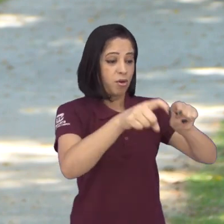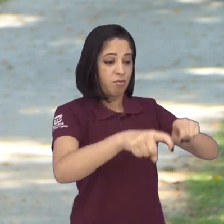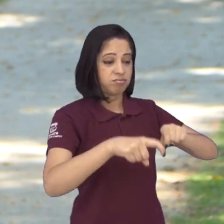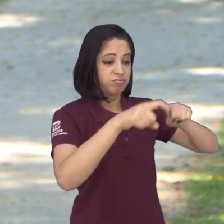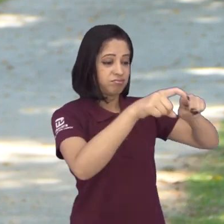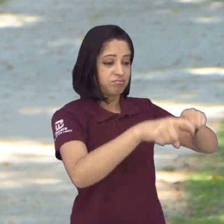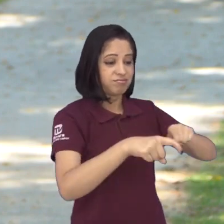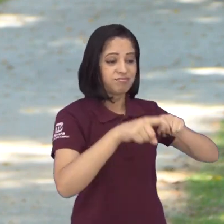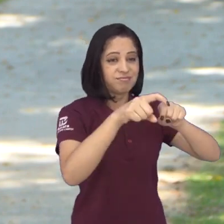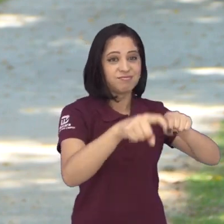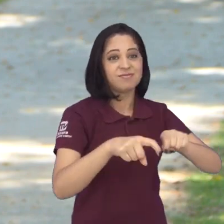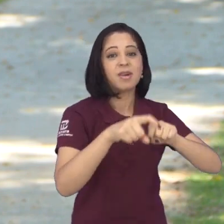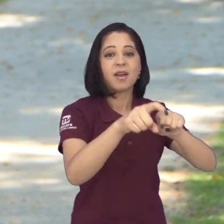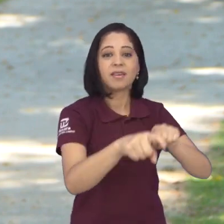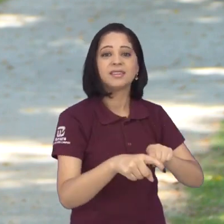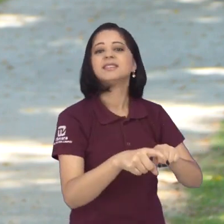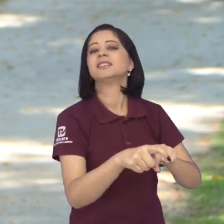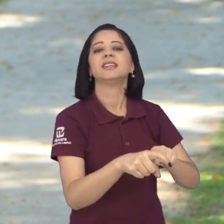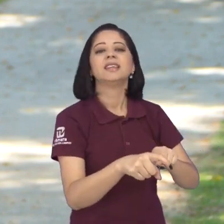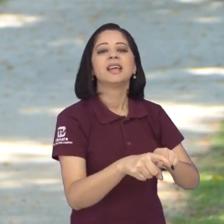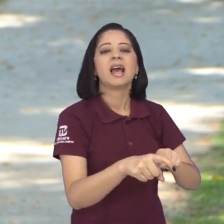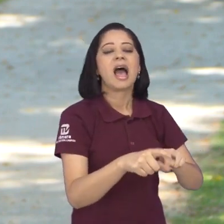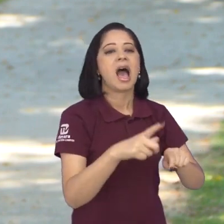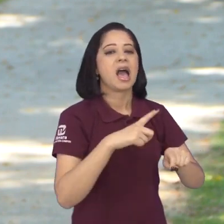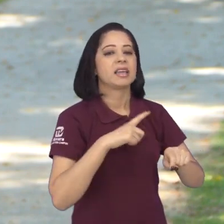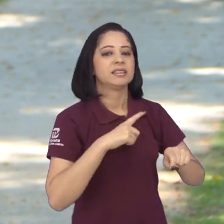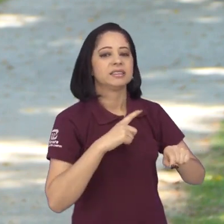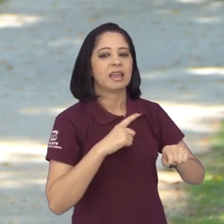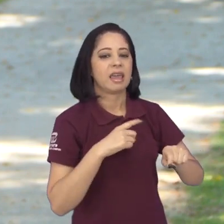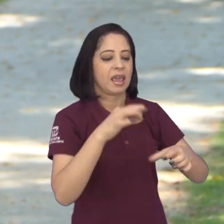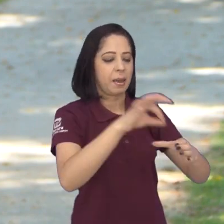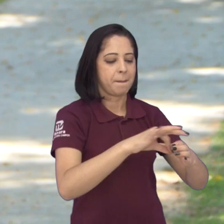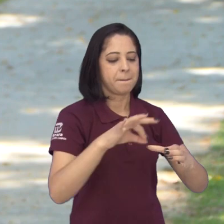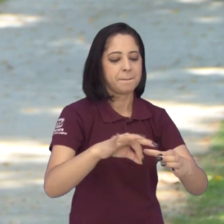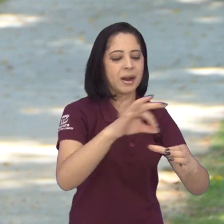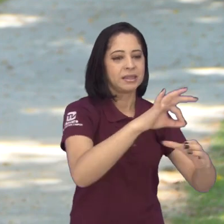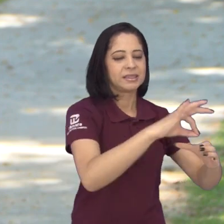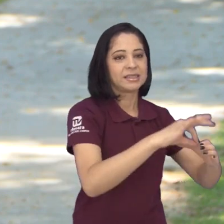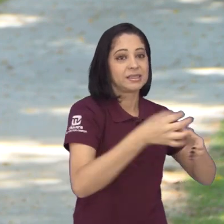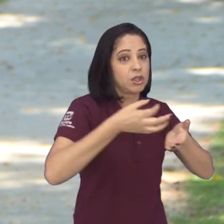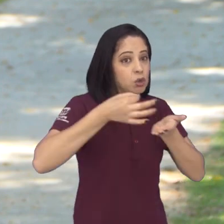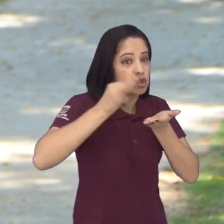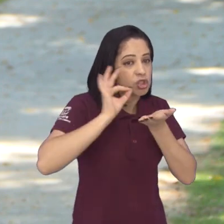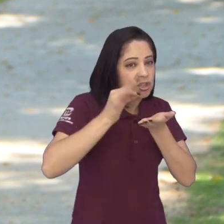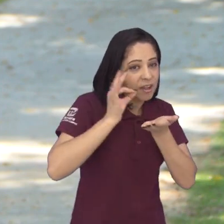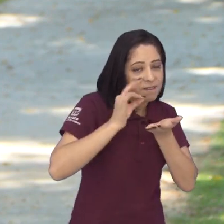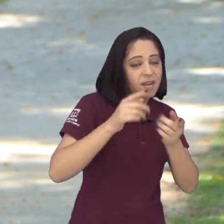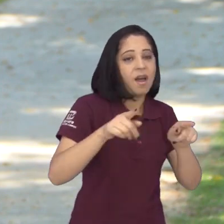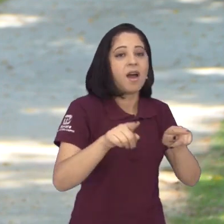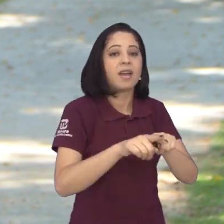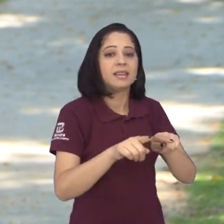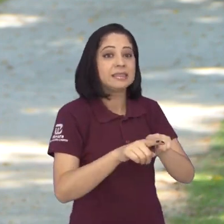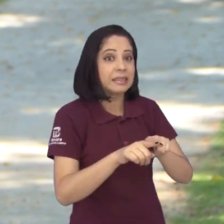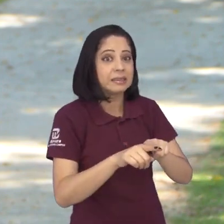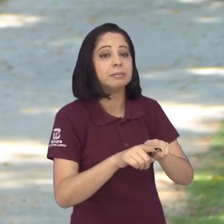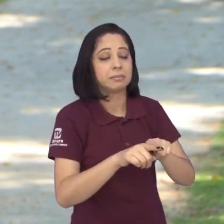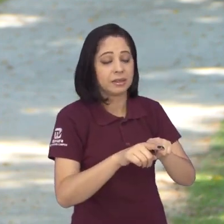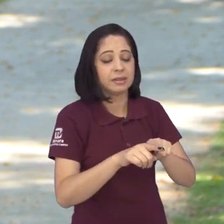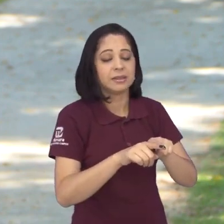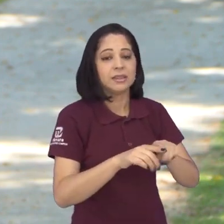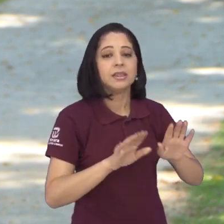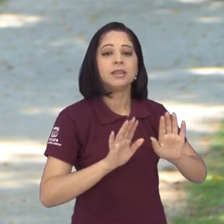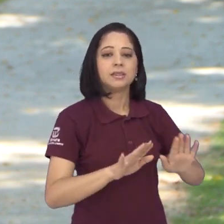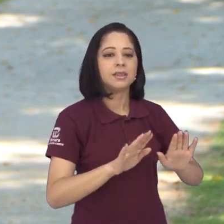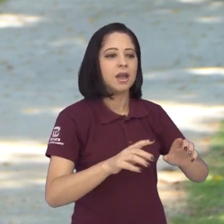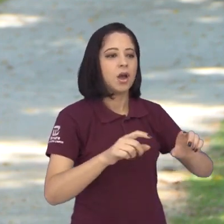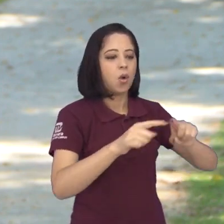aloja, lá é basicamente agrícola. Ainda vivia o fim ainda do período cafeeiro, tinha outros